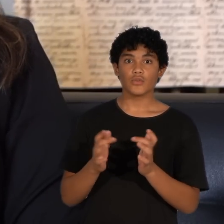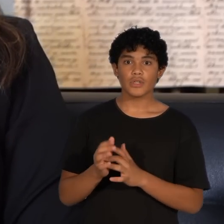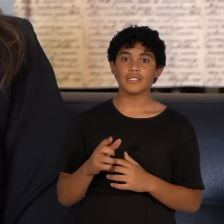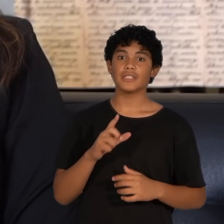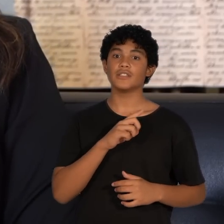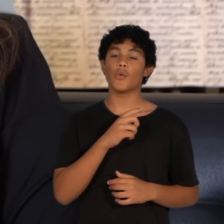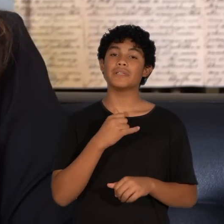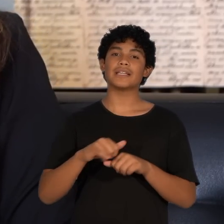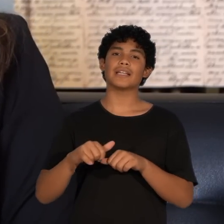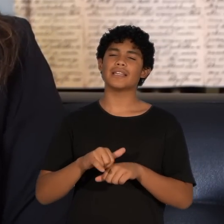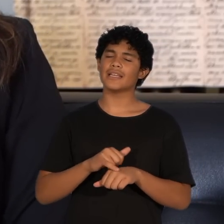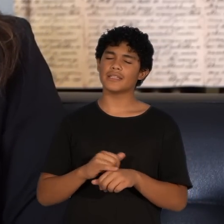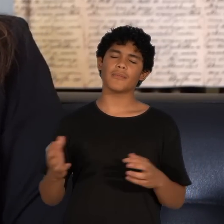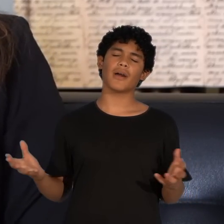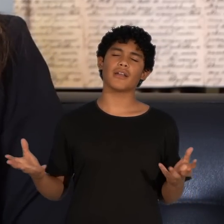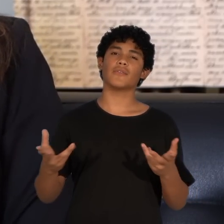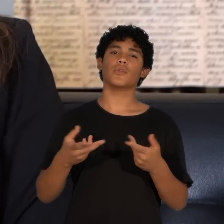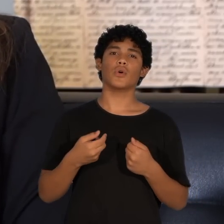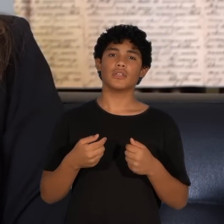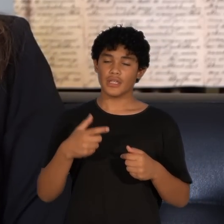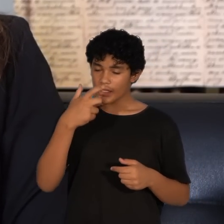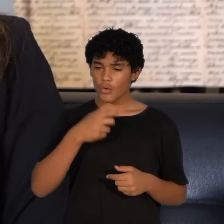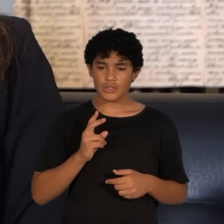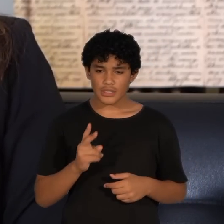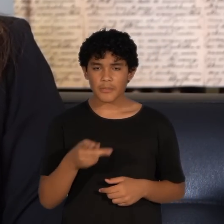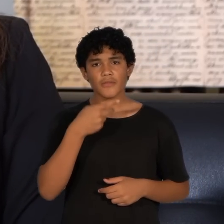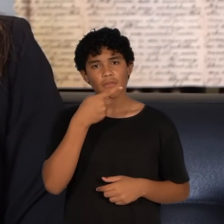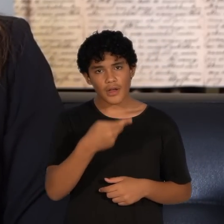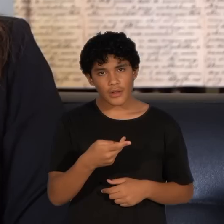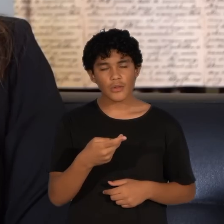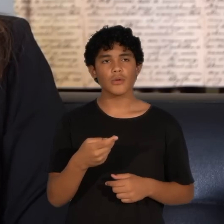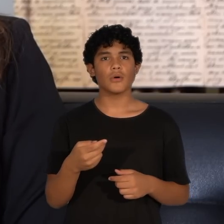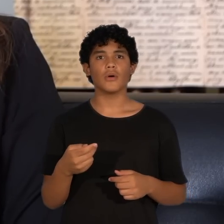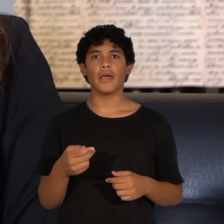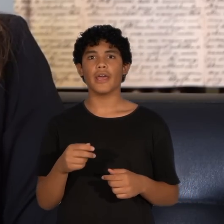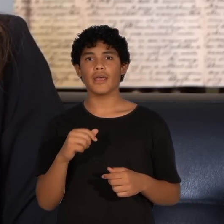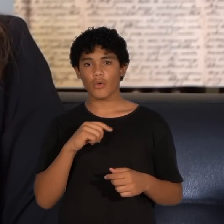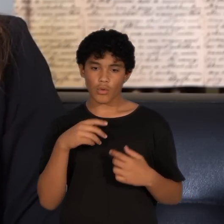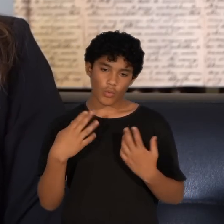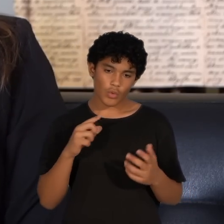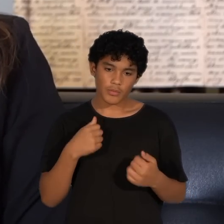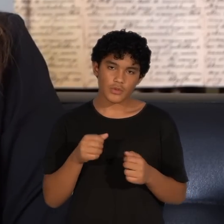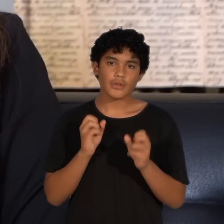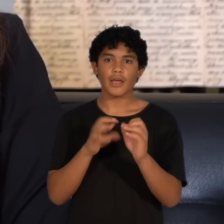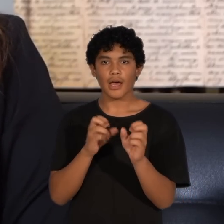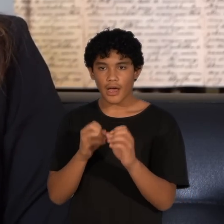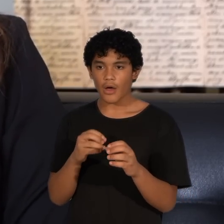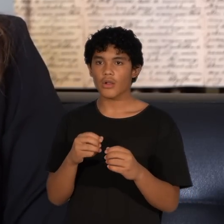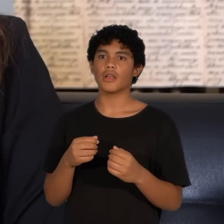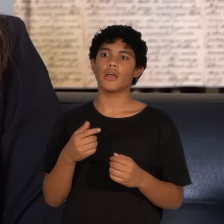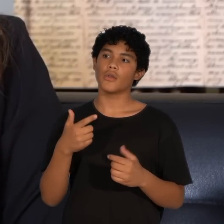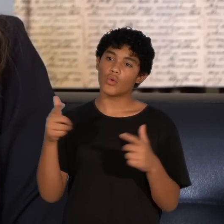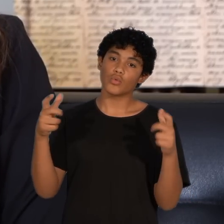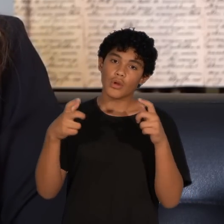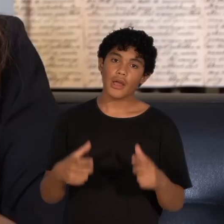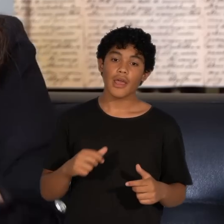Jesus vem com uma estratégia fantástica que eu costumo dizer nas minhas aulas, quando eu tenho que dar aula em outros espaços,